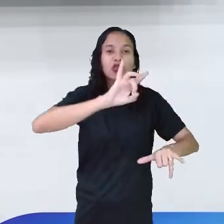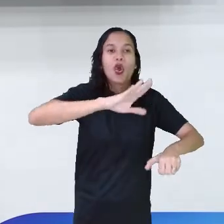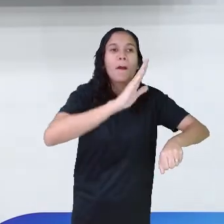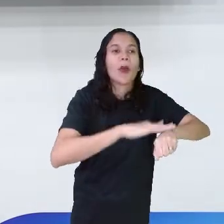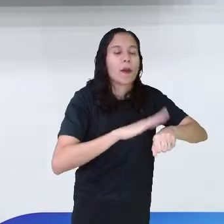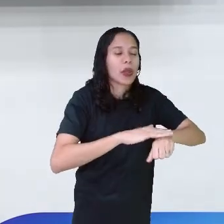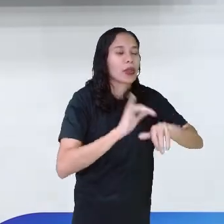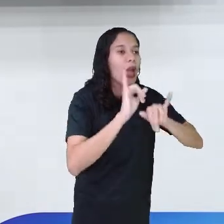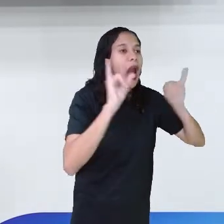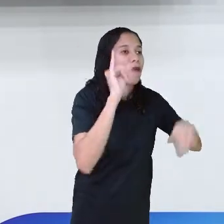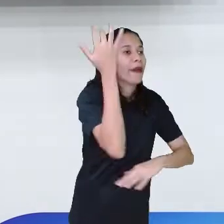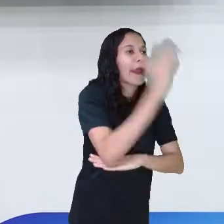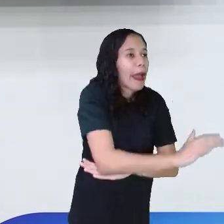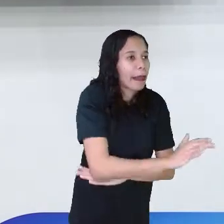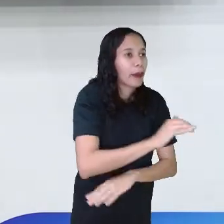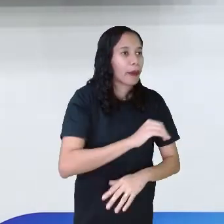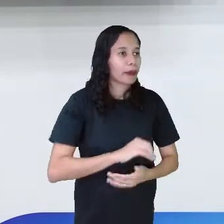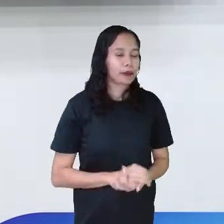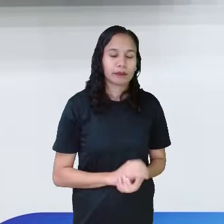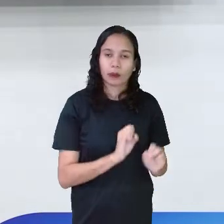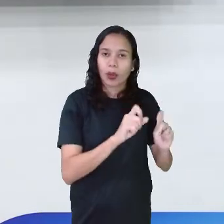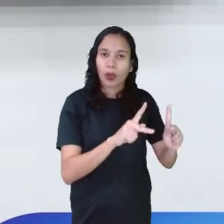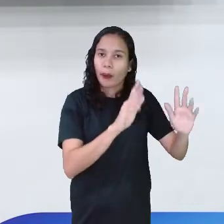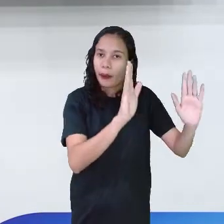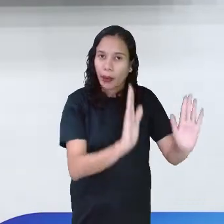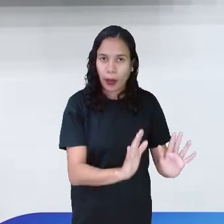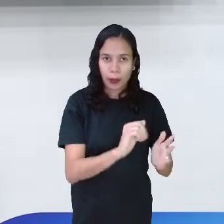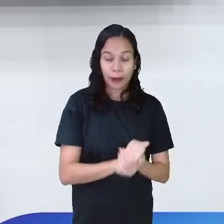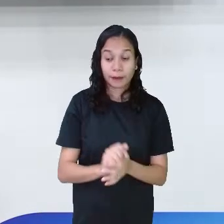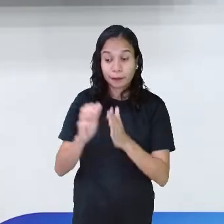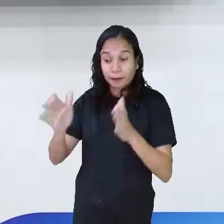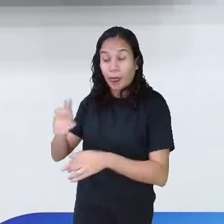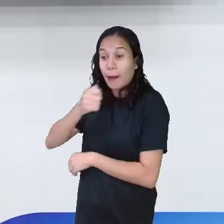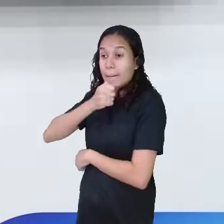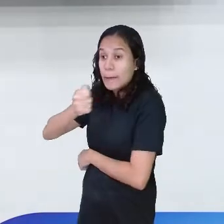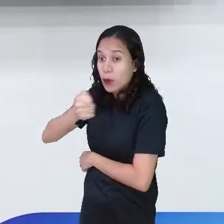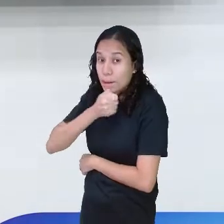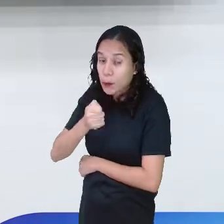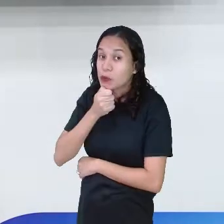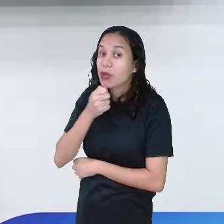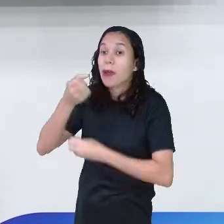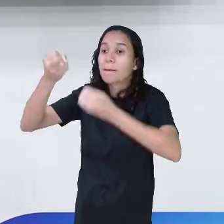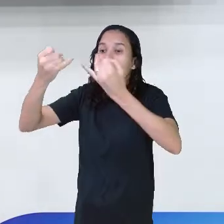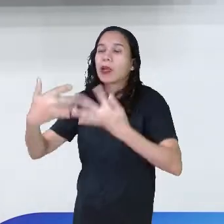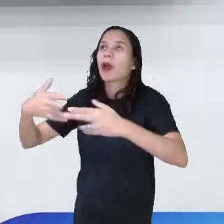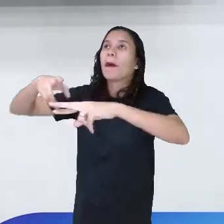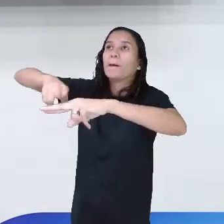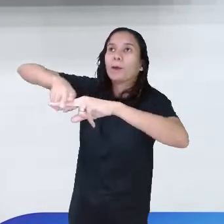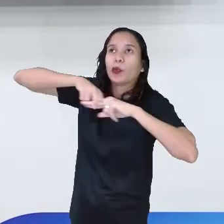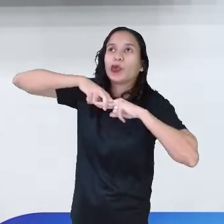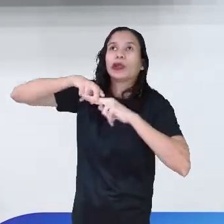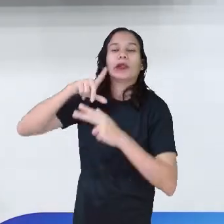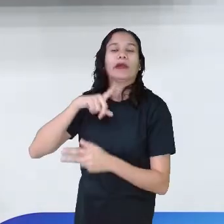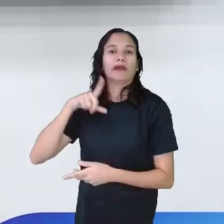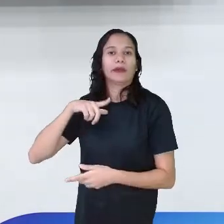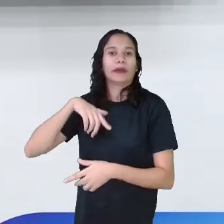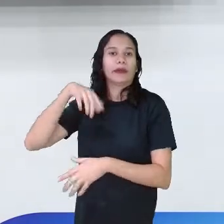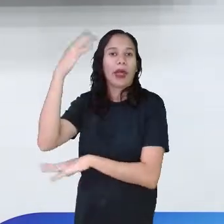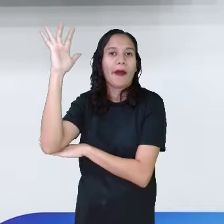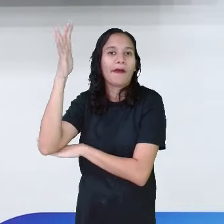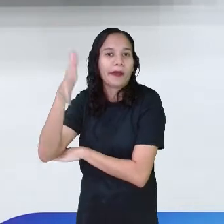árvore caiu na rua da Escola Municipal Santo Amaro. Pronto. A reportagem vai dizer o porquê isso